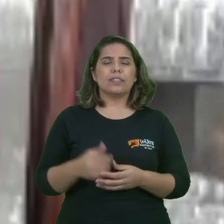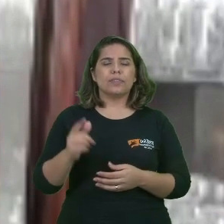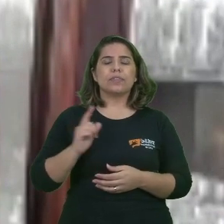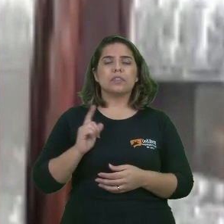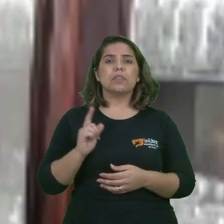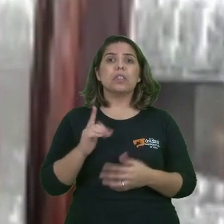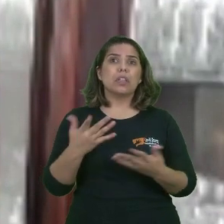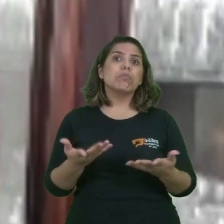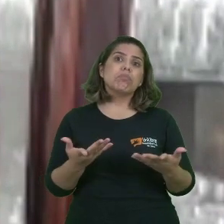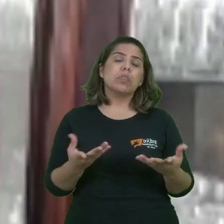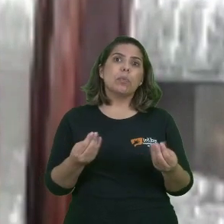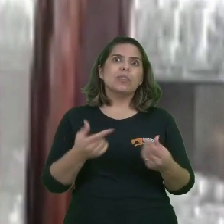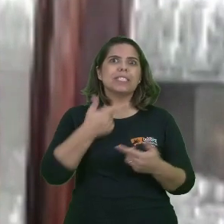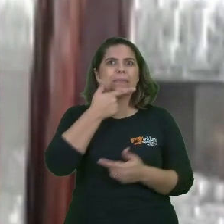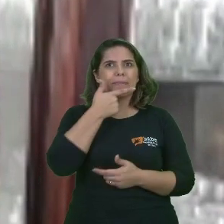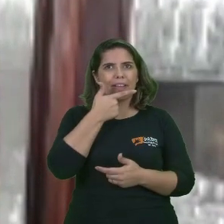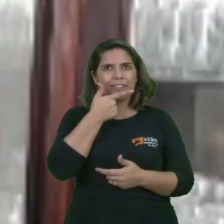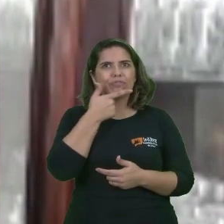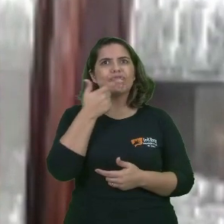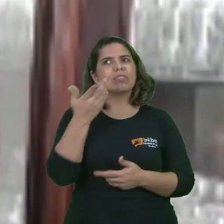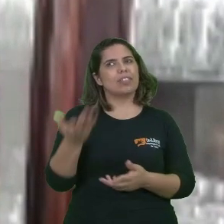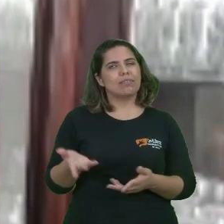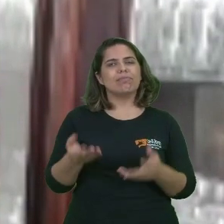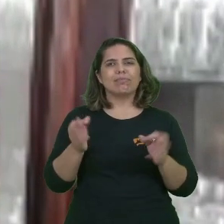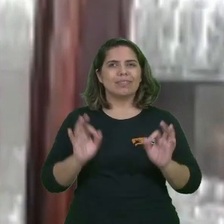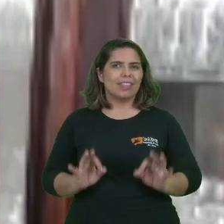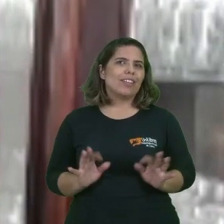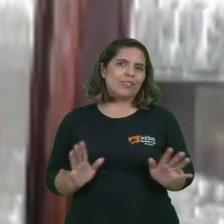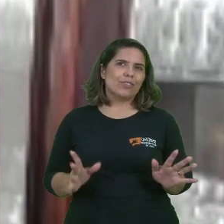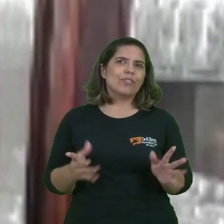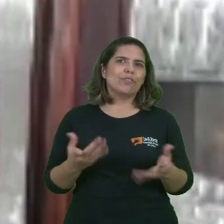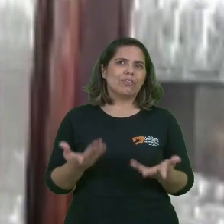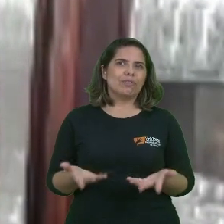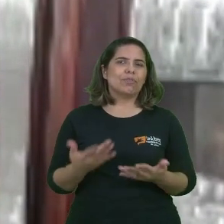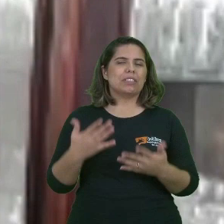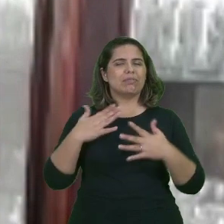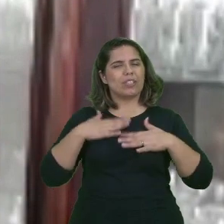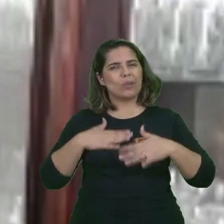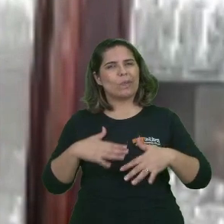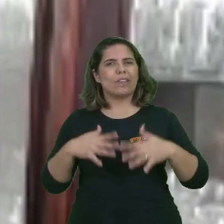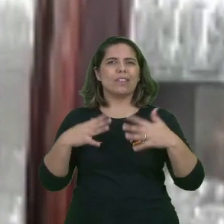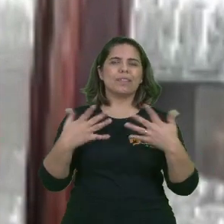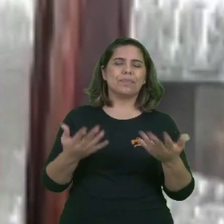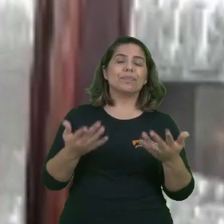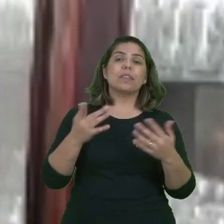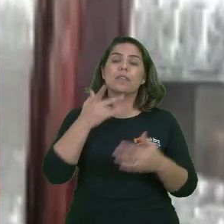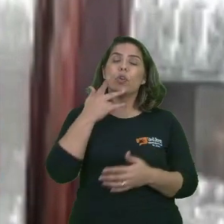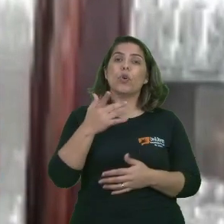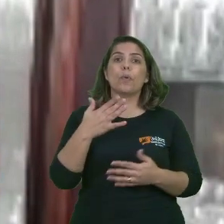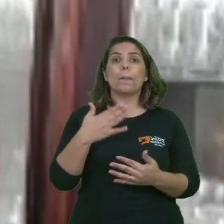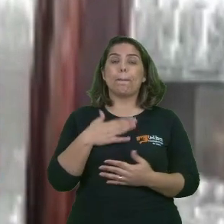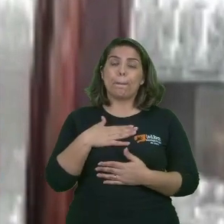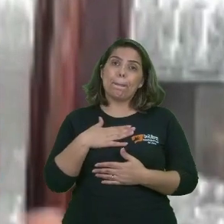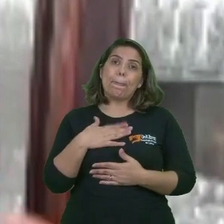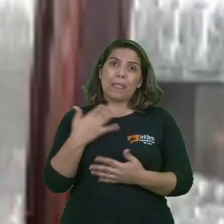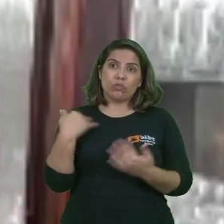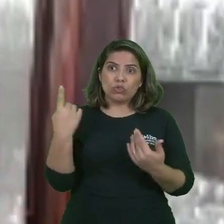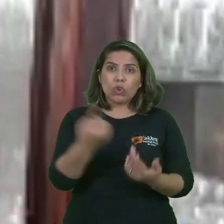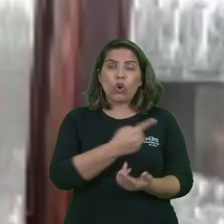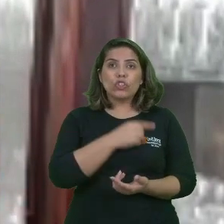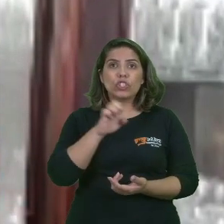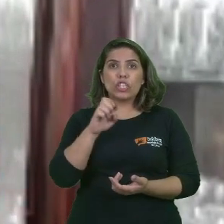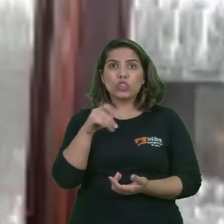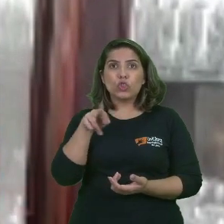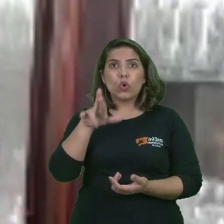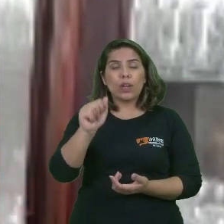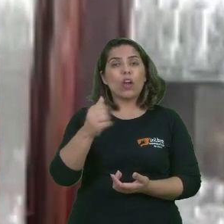você é muito simpática Sem dúvida nenhuma é muito dizendo a gente nós da